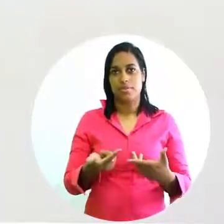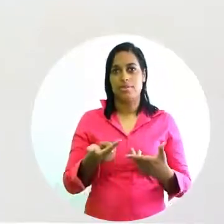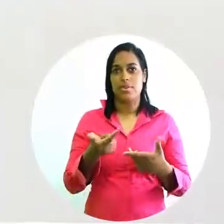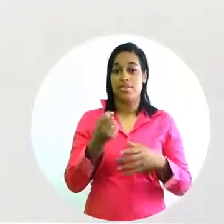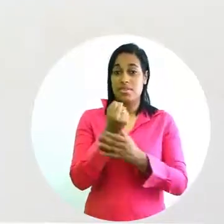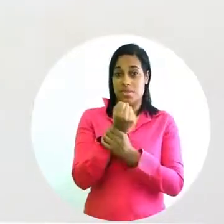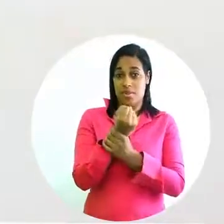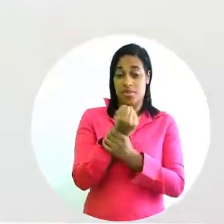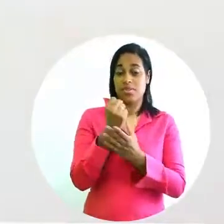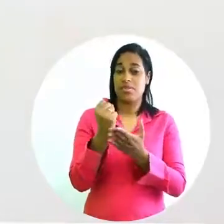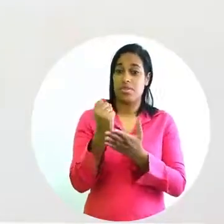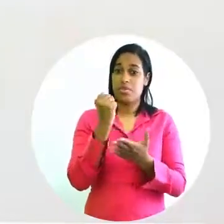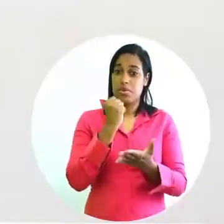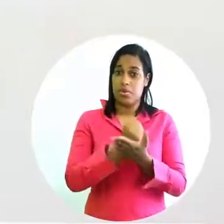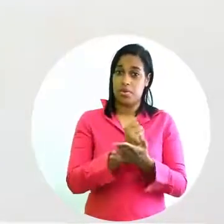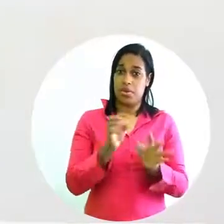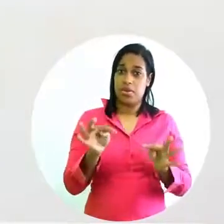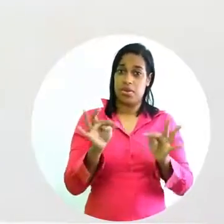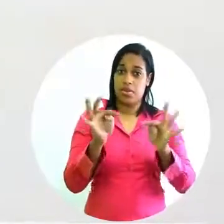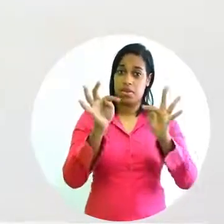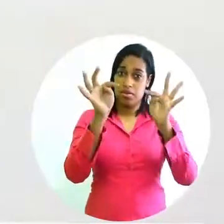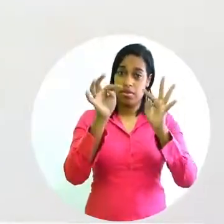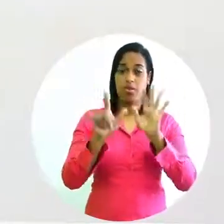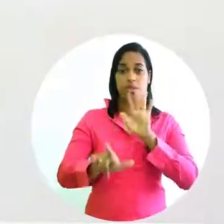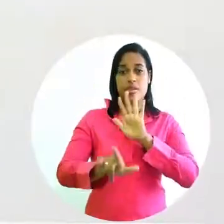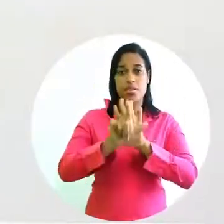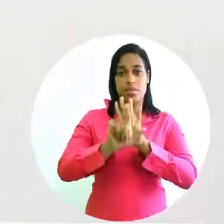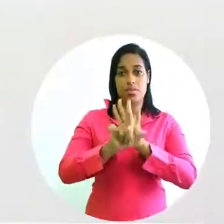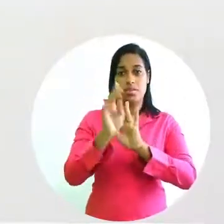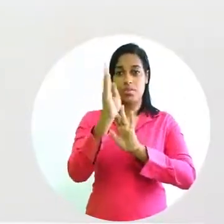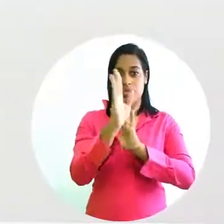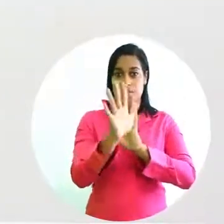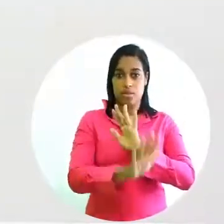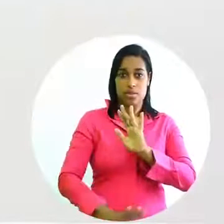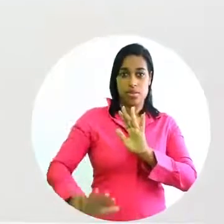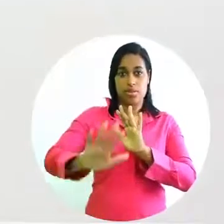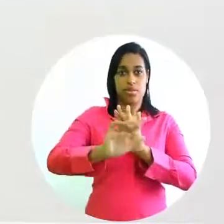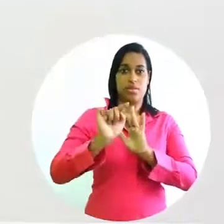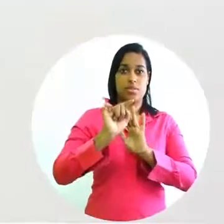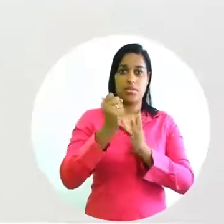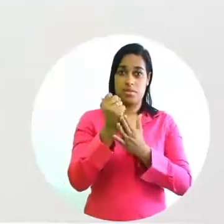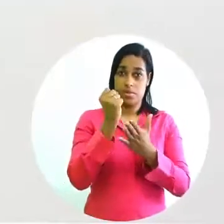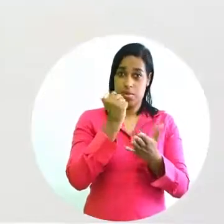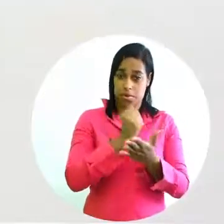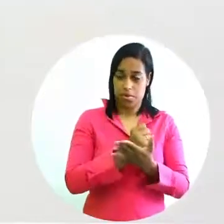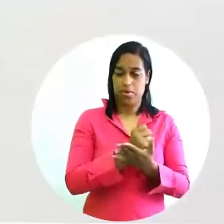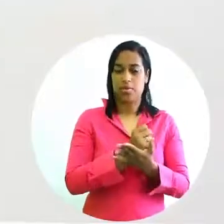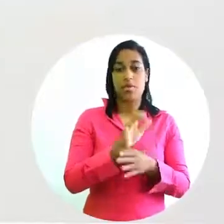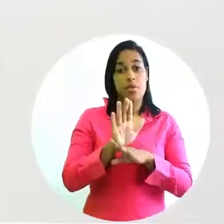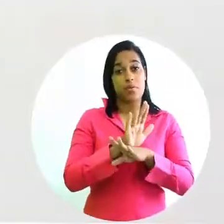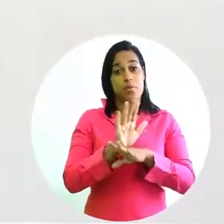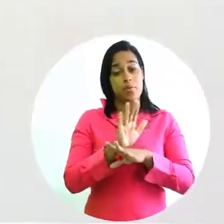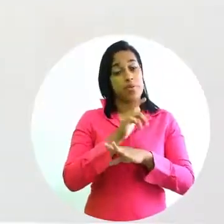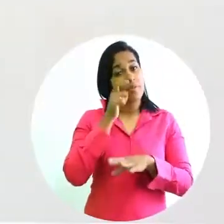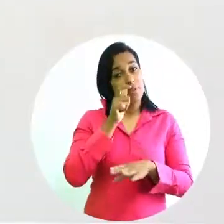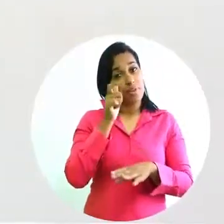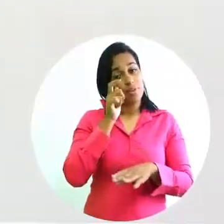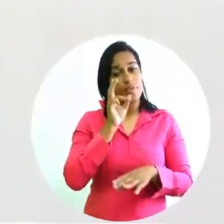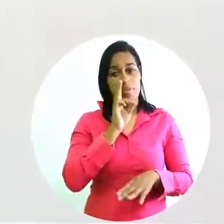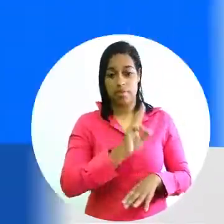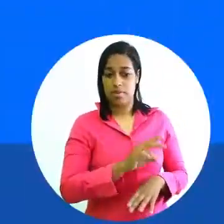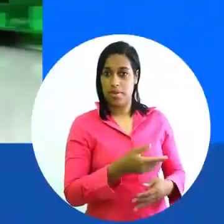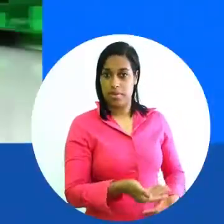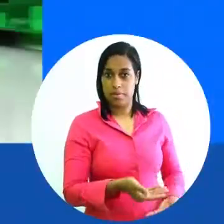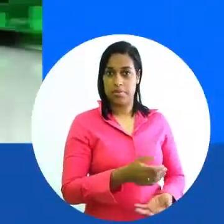segurança documental, as tecnologias, a legislação brasileira sobre a documentação. É um vídeo interessante. Vamos